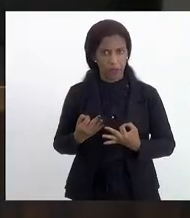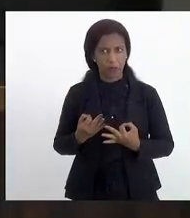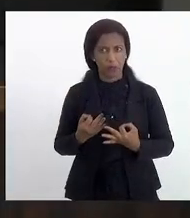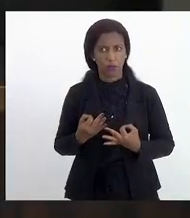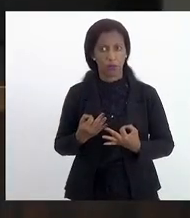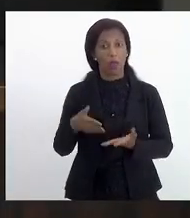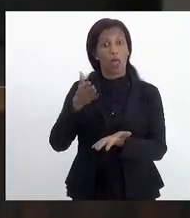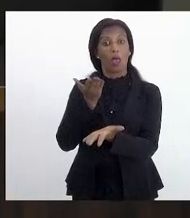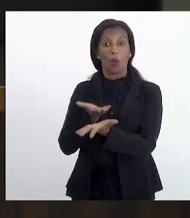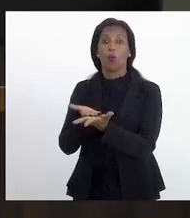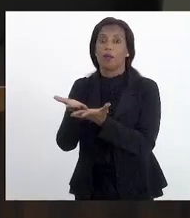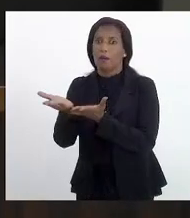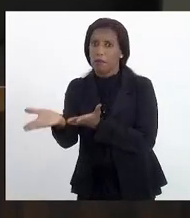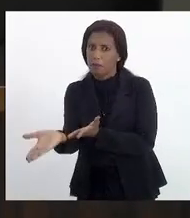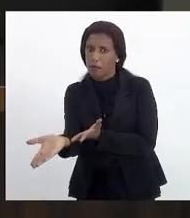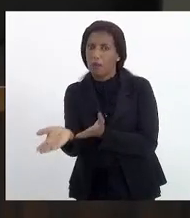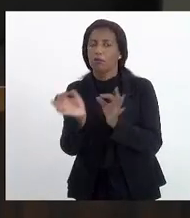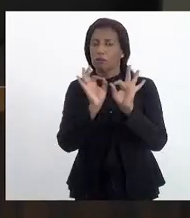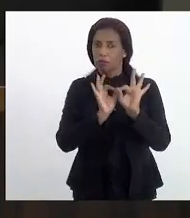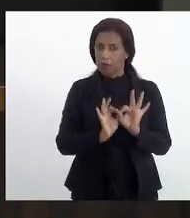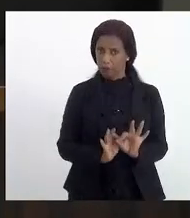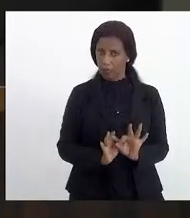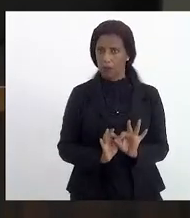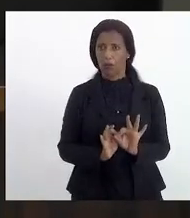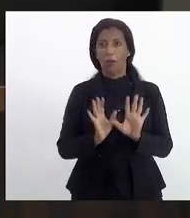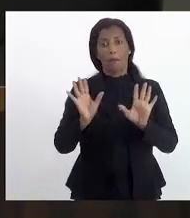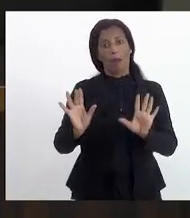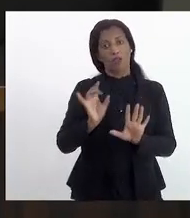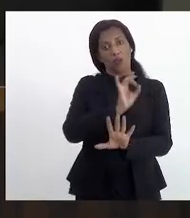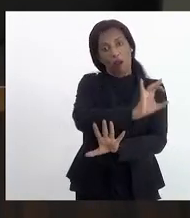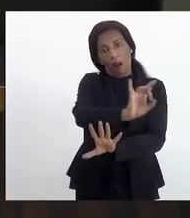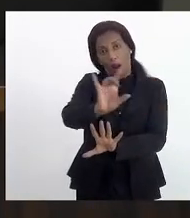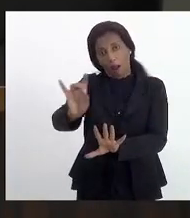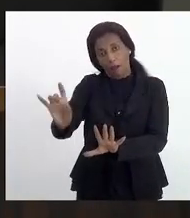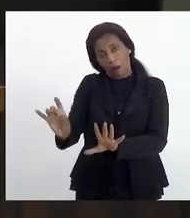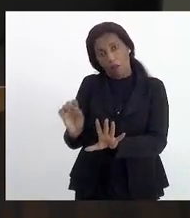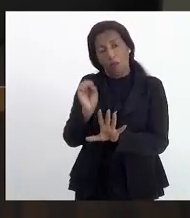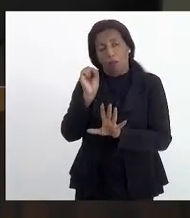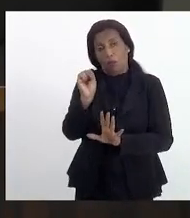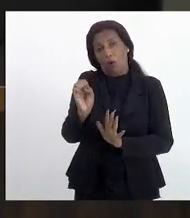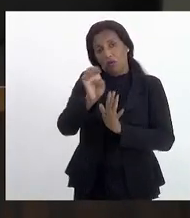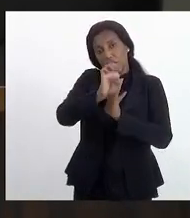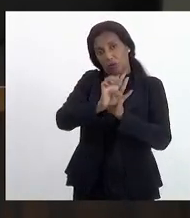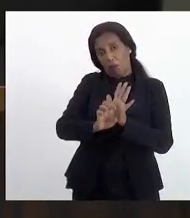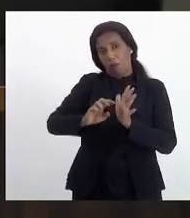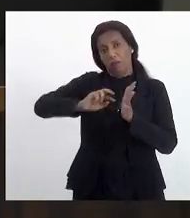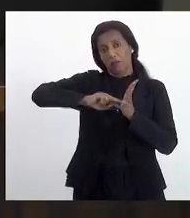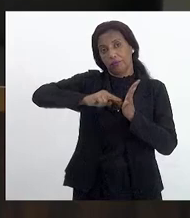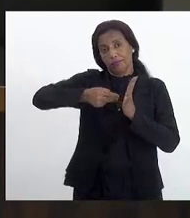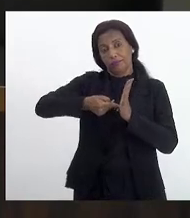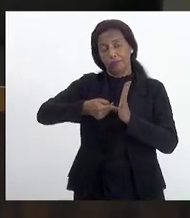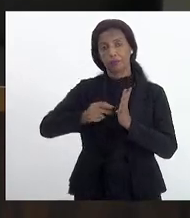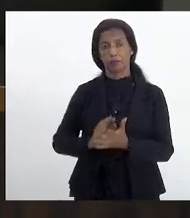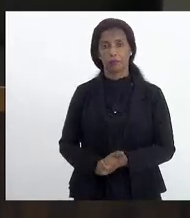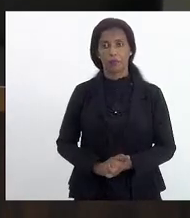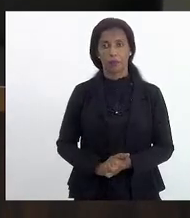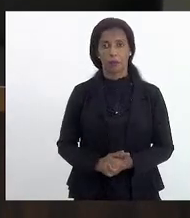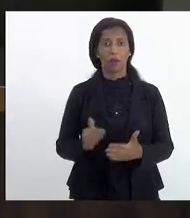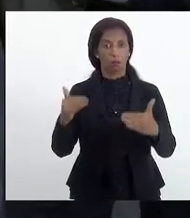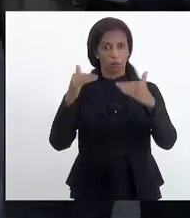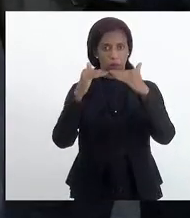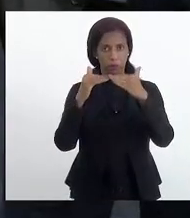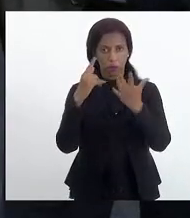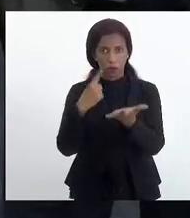é o encaminhamento. Agora, logicamente, de novo, cada parlamentar poderá fazer suas modificações. Isto está